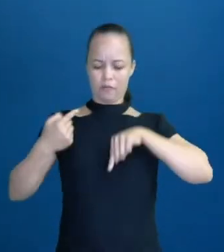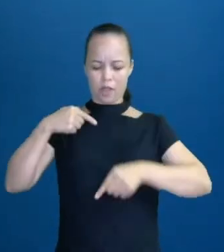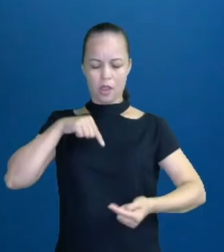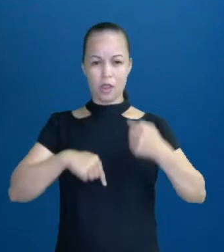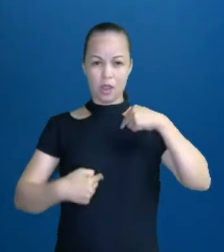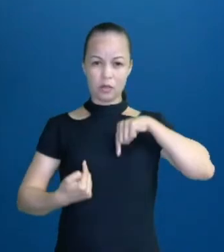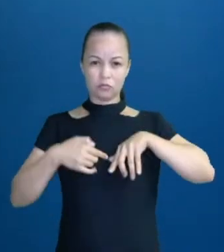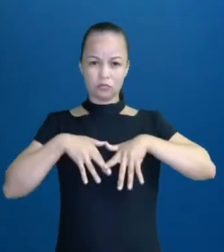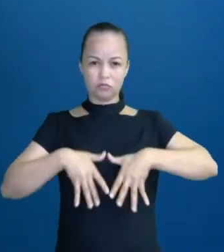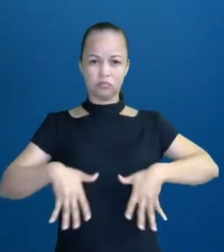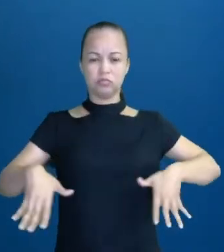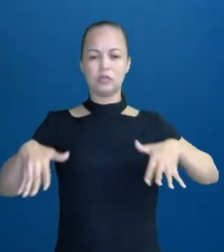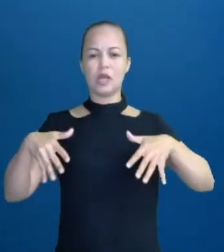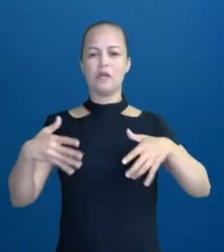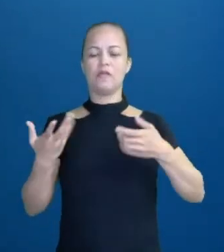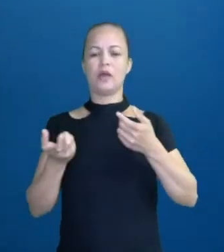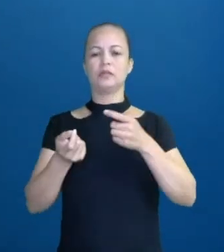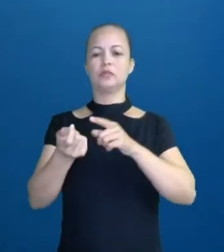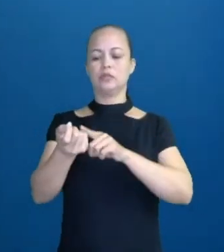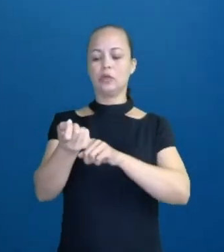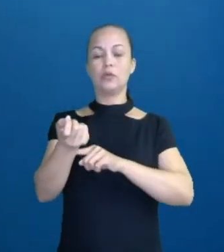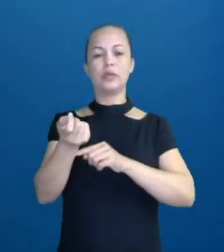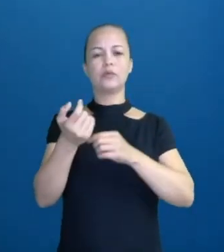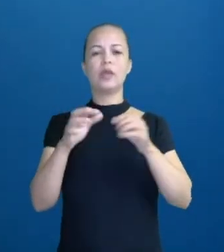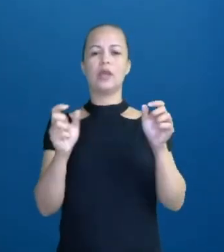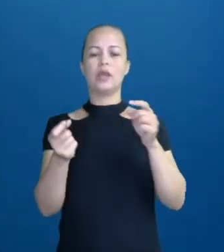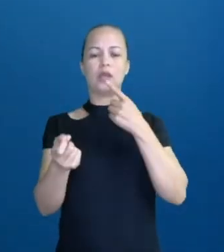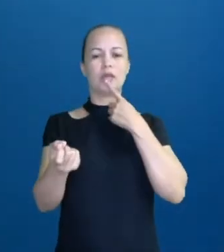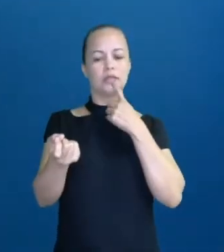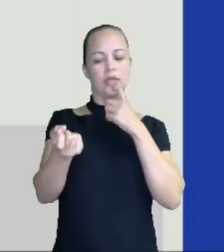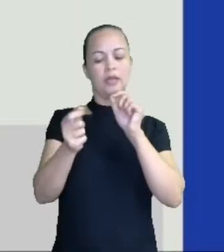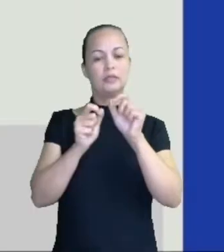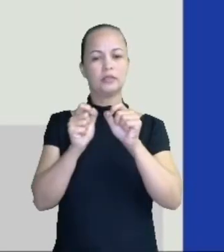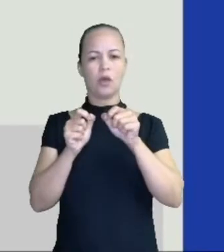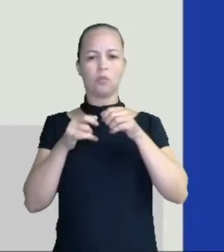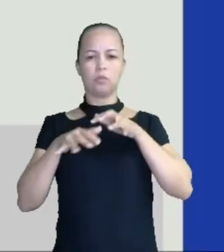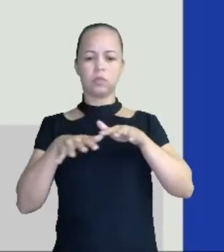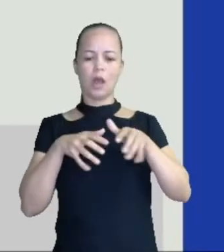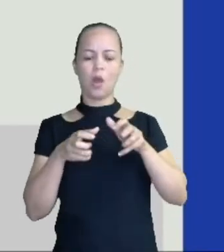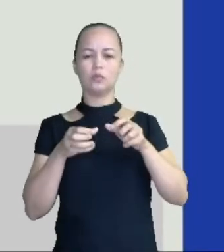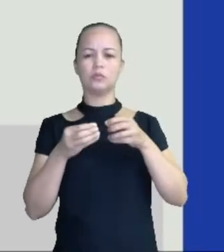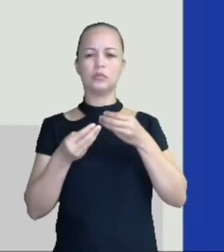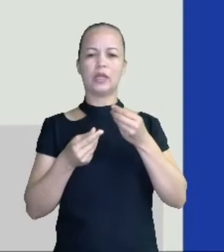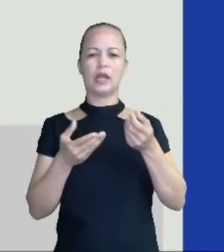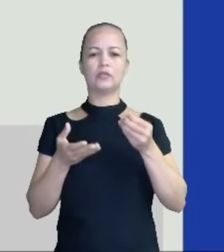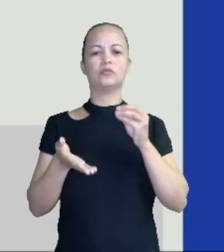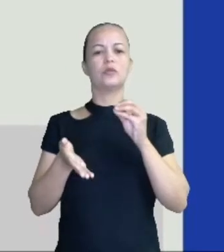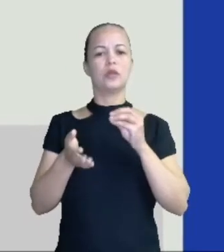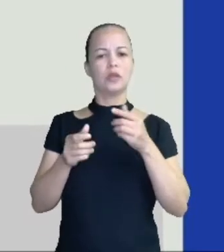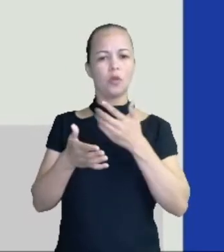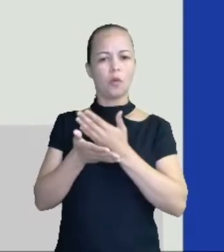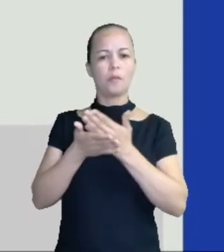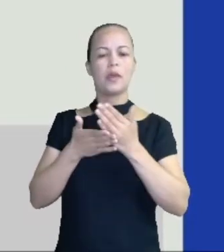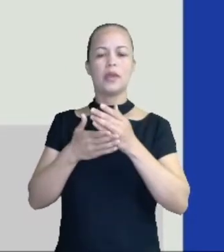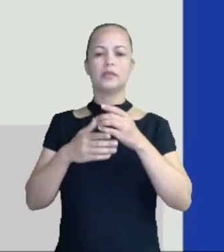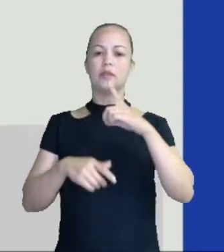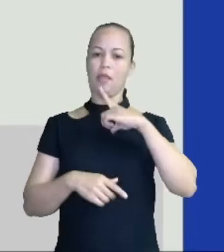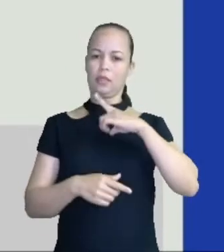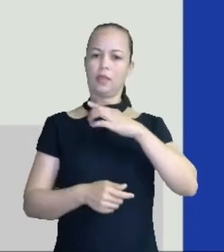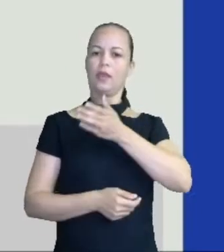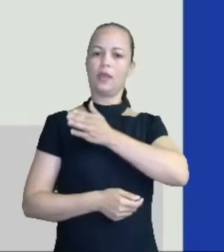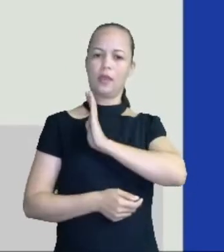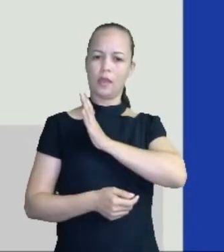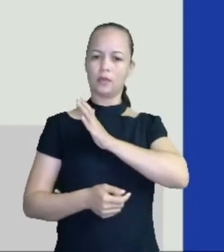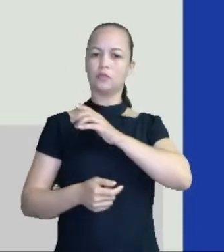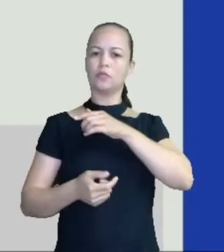nossos vasos sanguíneos, eles são de fato alterados, tá certo? E pode provocar essas doenças vasculares. A gente pode ter